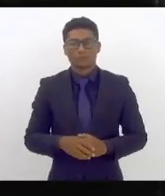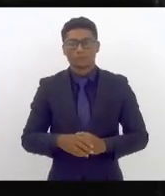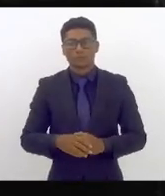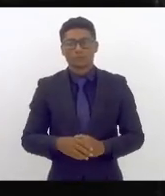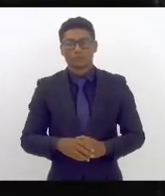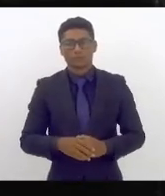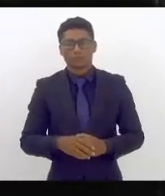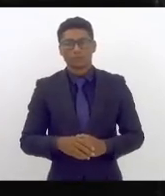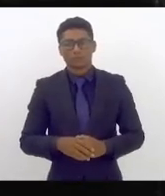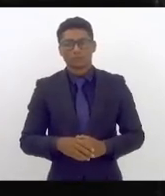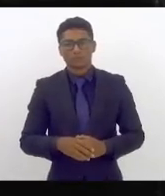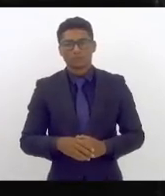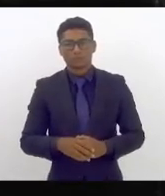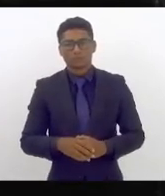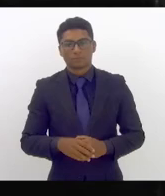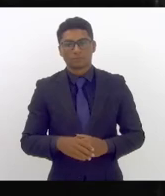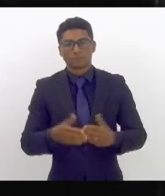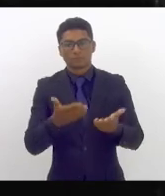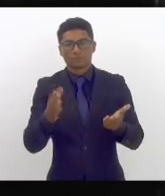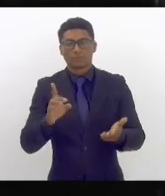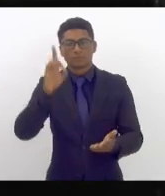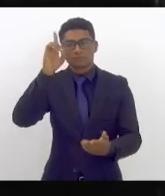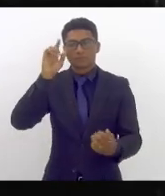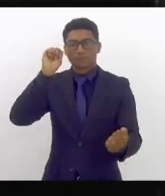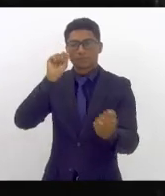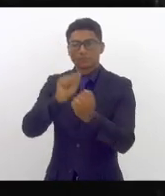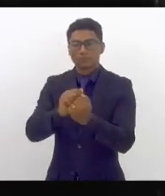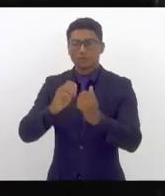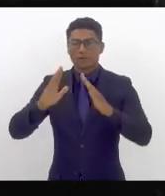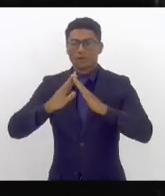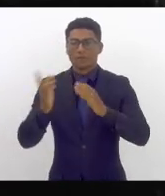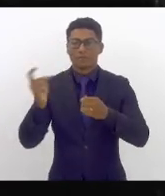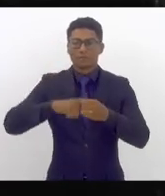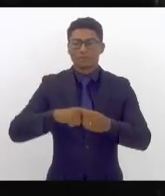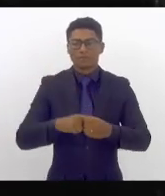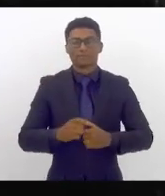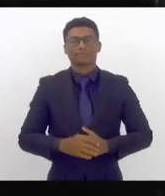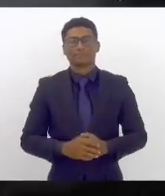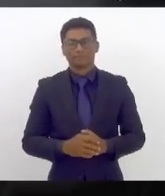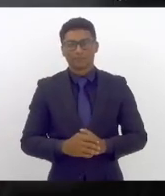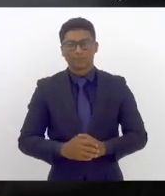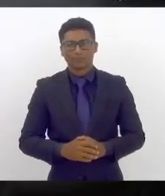retornem não é todos com Deus né as suas residências